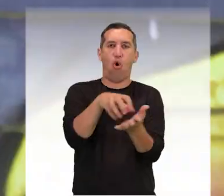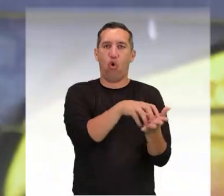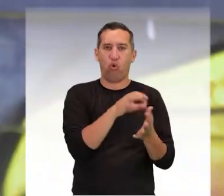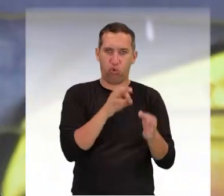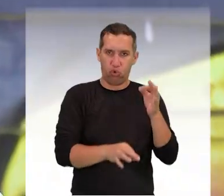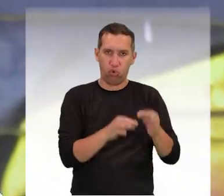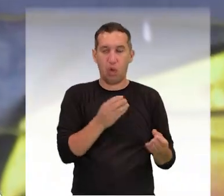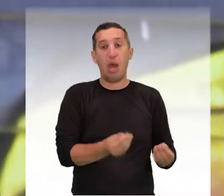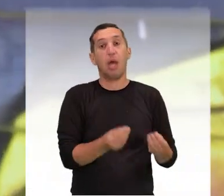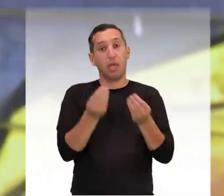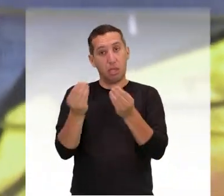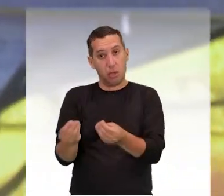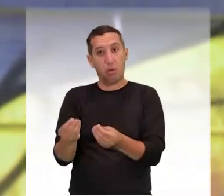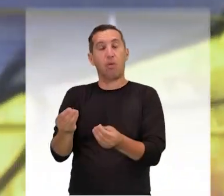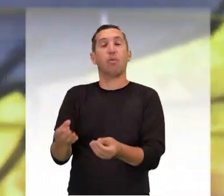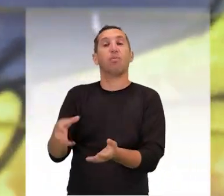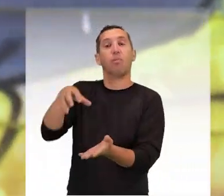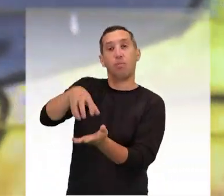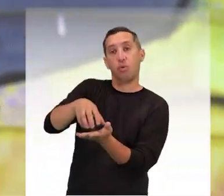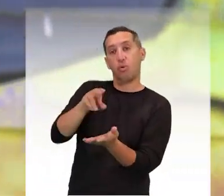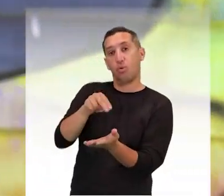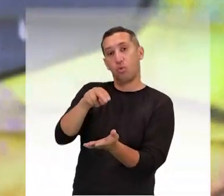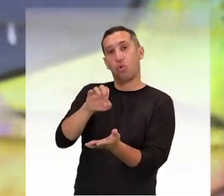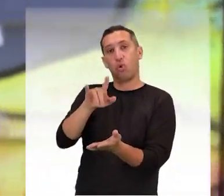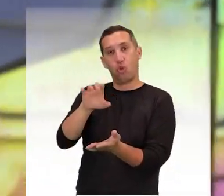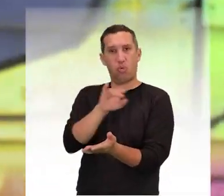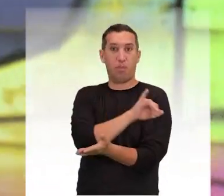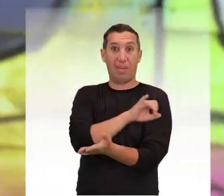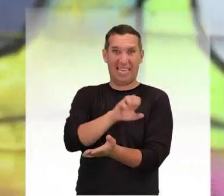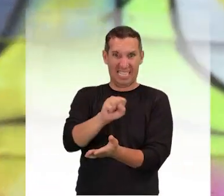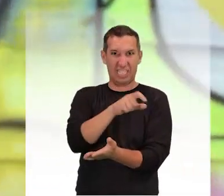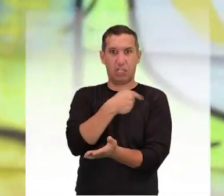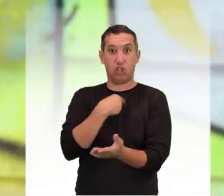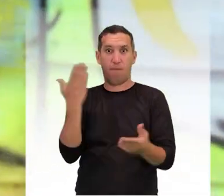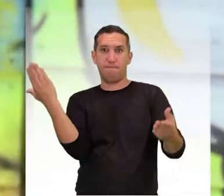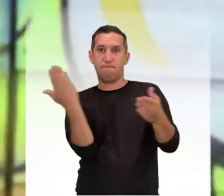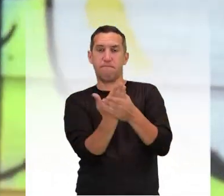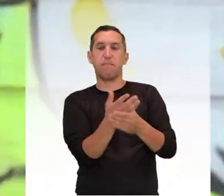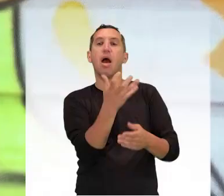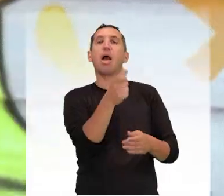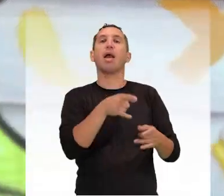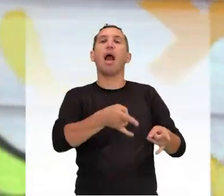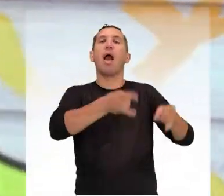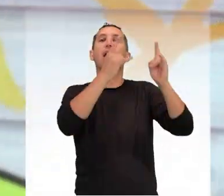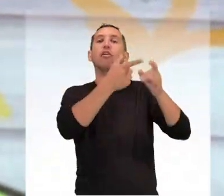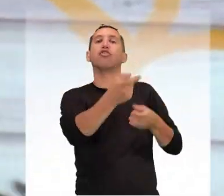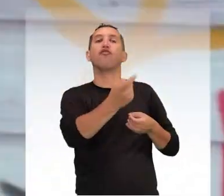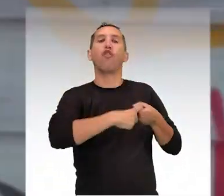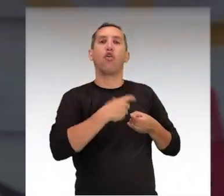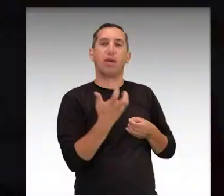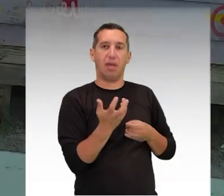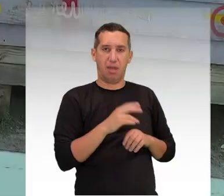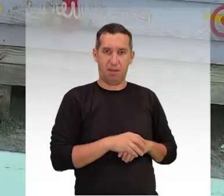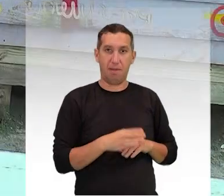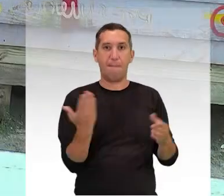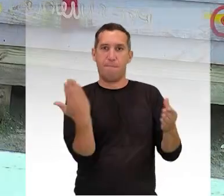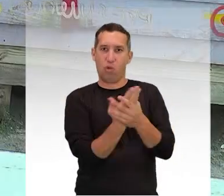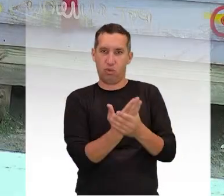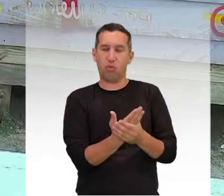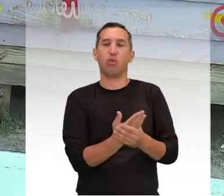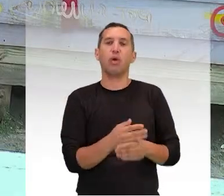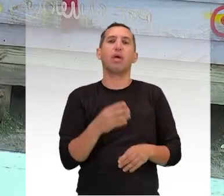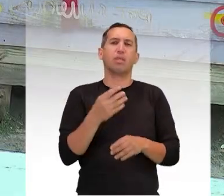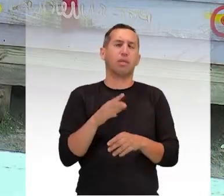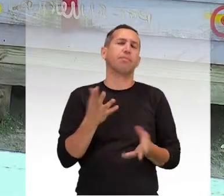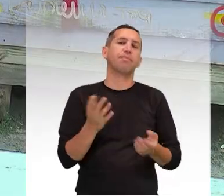justiça. O caso foi encaminhado ao núcleo depois do ajuizamento pelo INSS de uma ação de reintegração de posse. Nós começamos